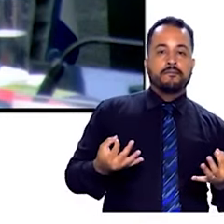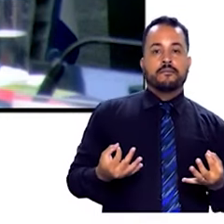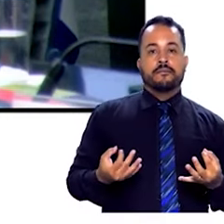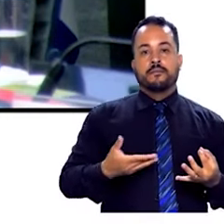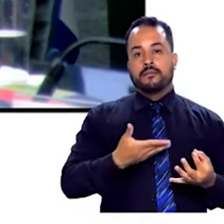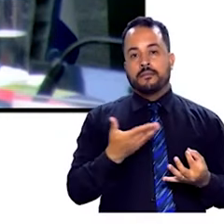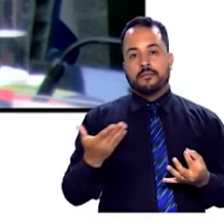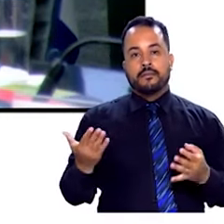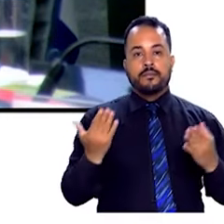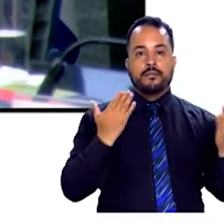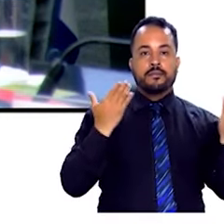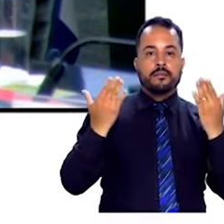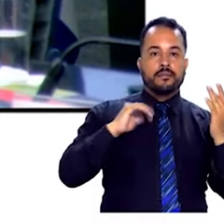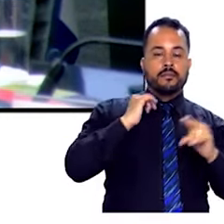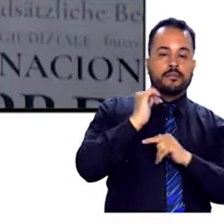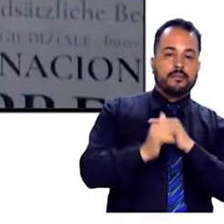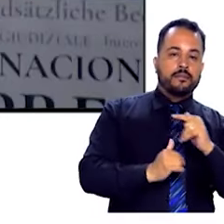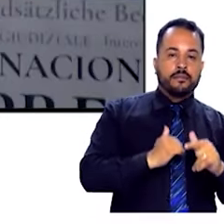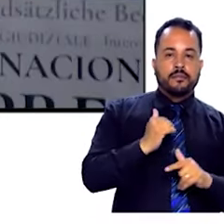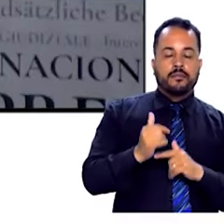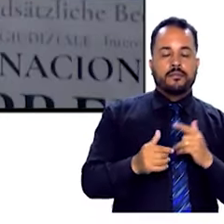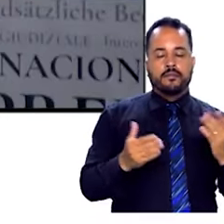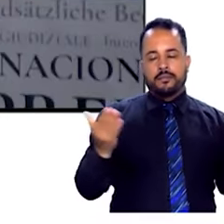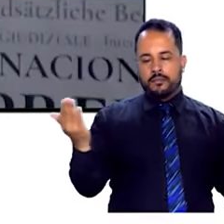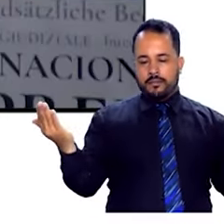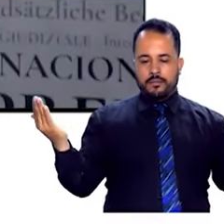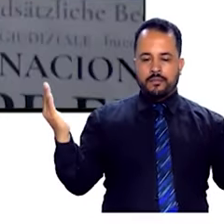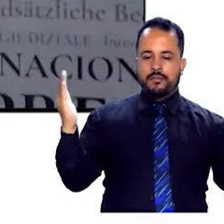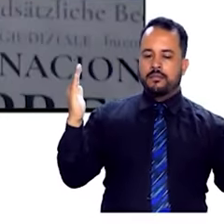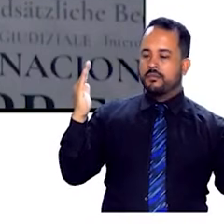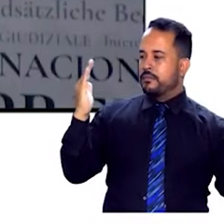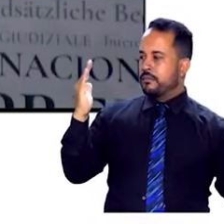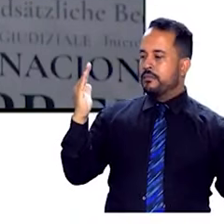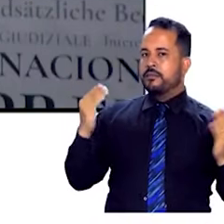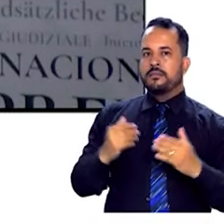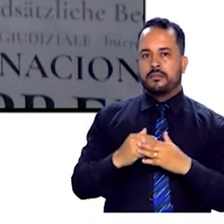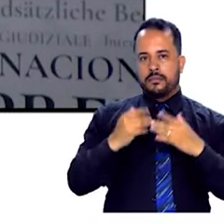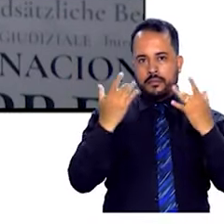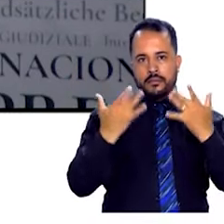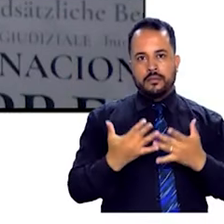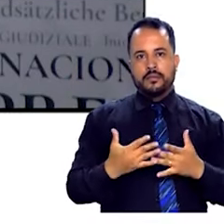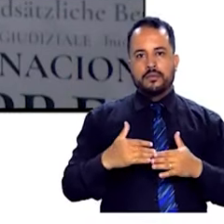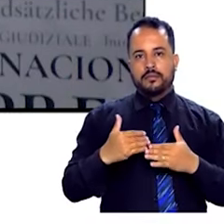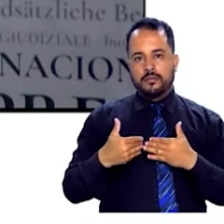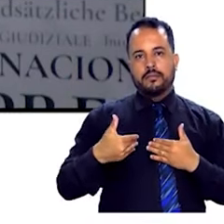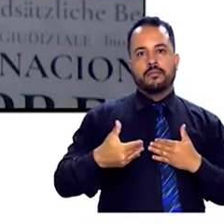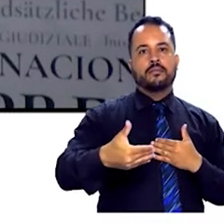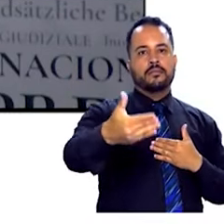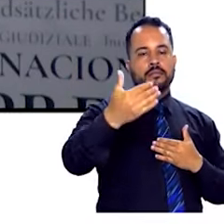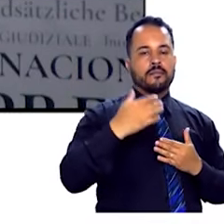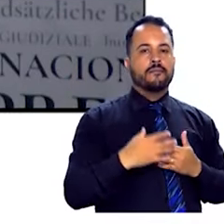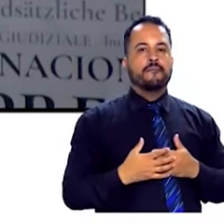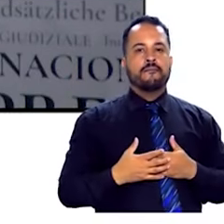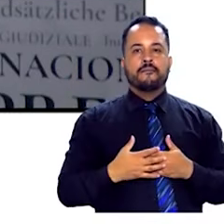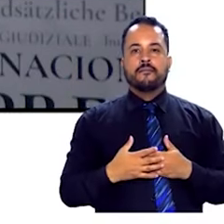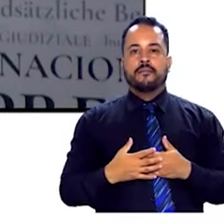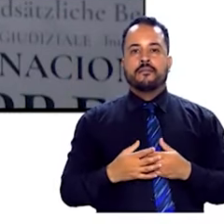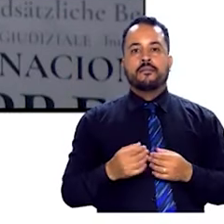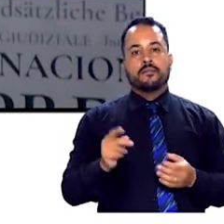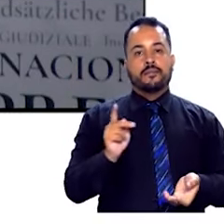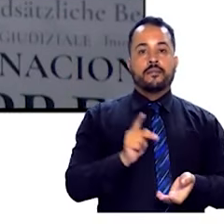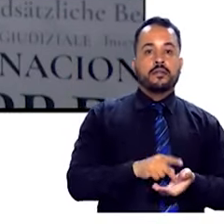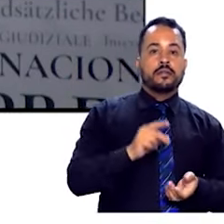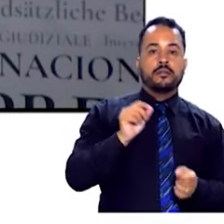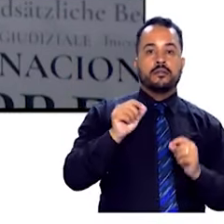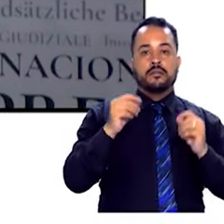comparação diagonal eu vou falar de isso mais adiante e na verdade não tem